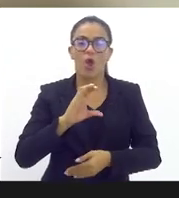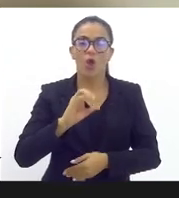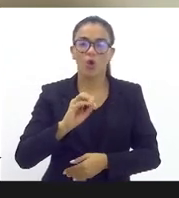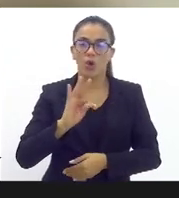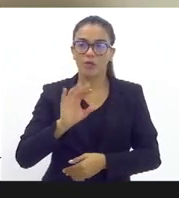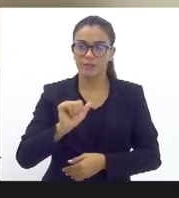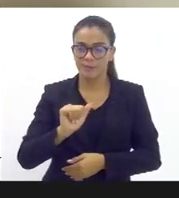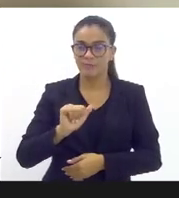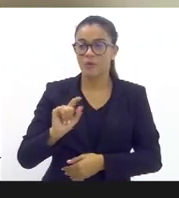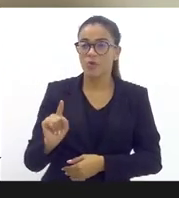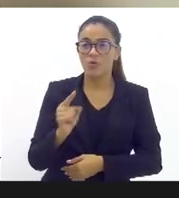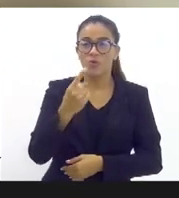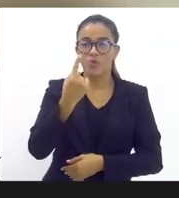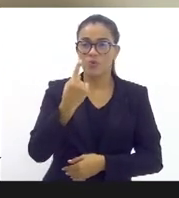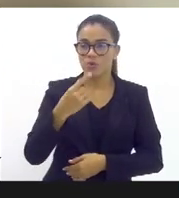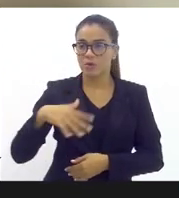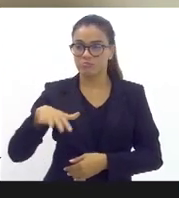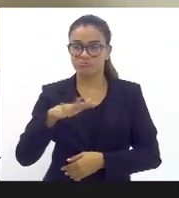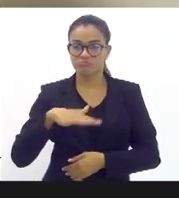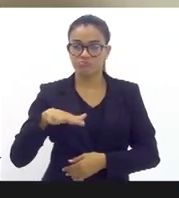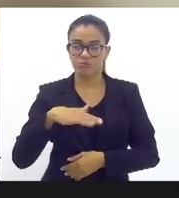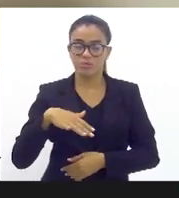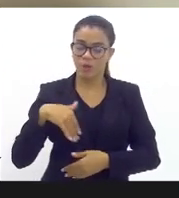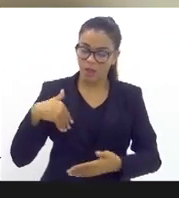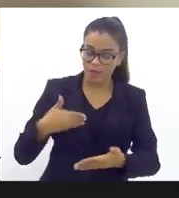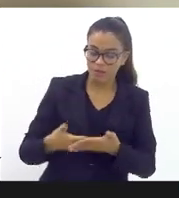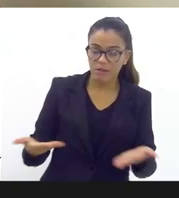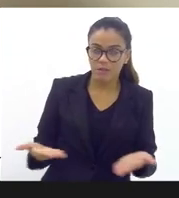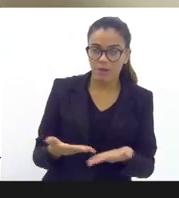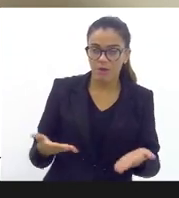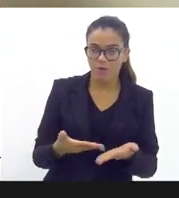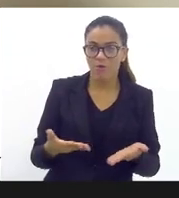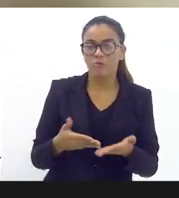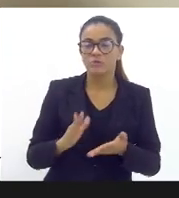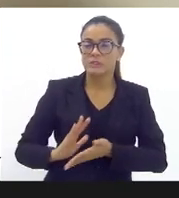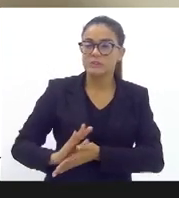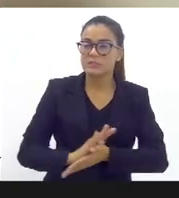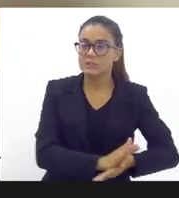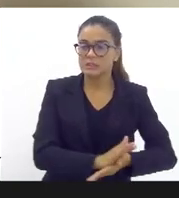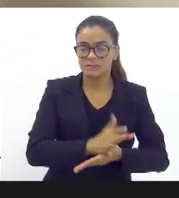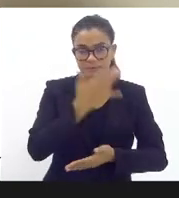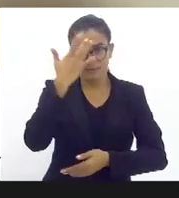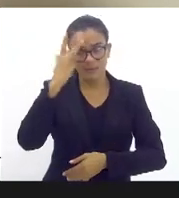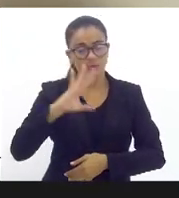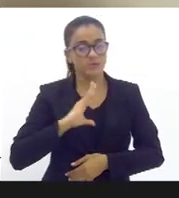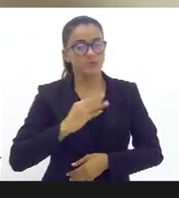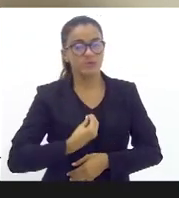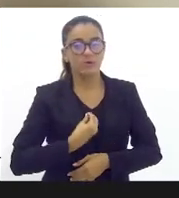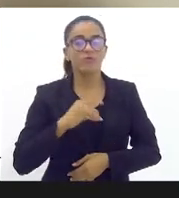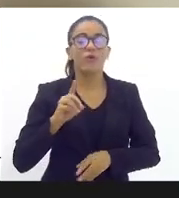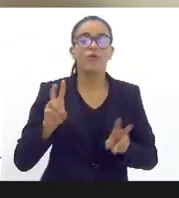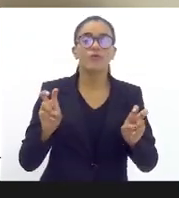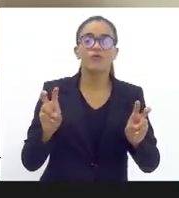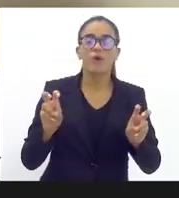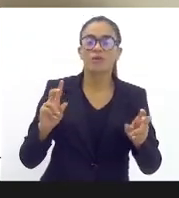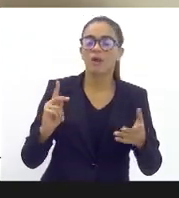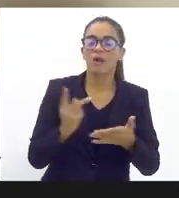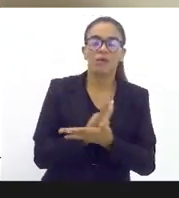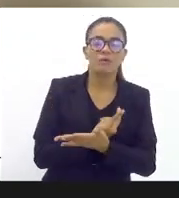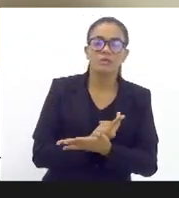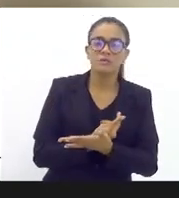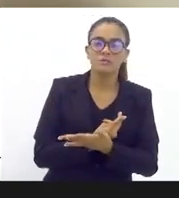O único caso que eu recebi até hoje de discriminação a pessoas trans foi um fato que